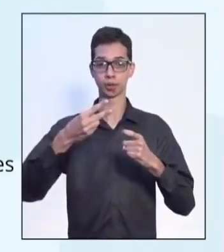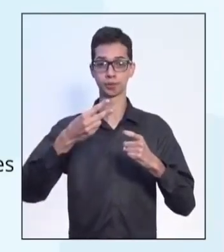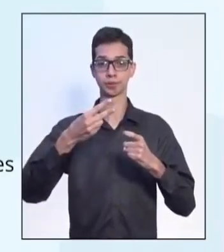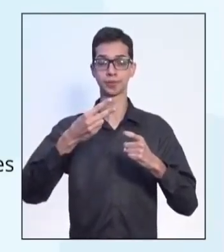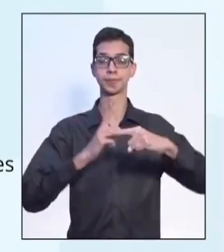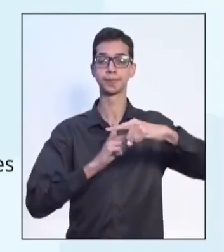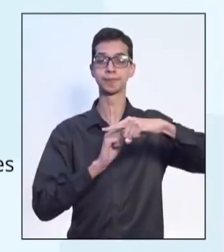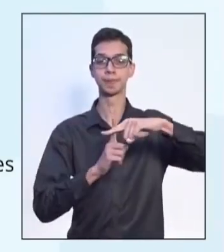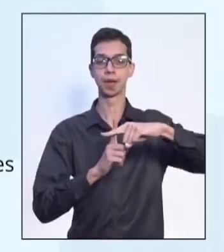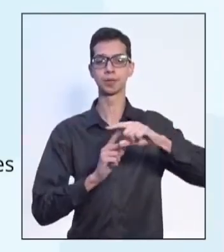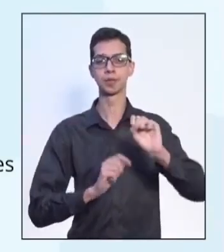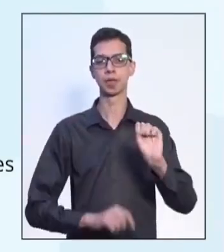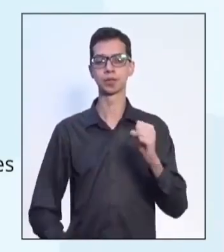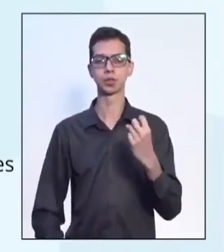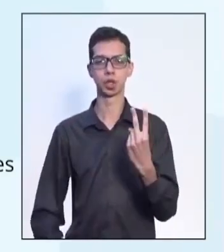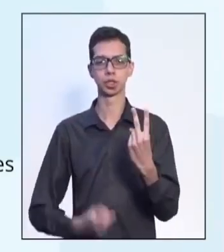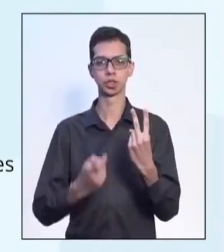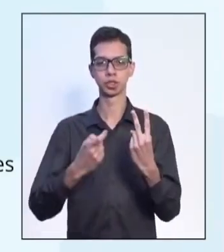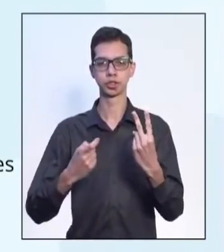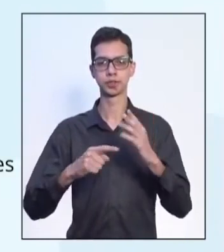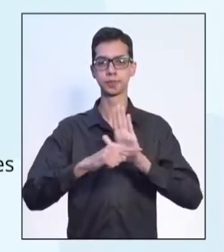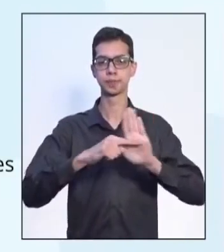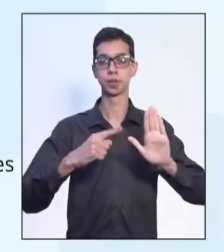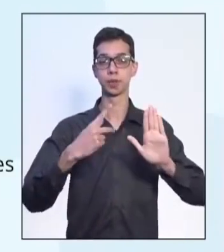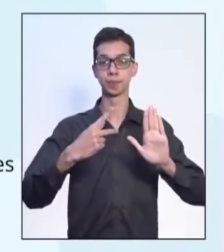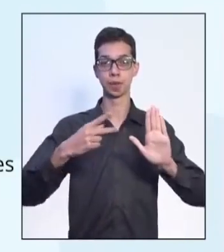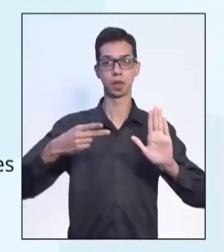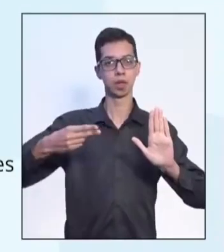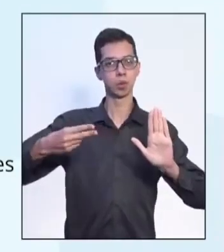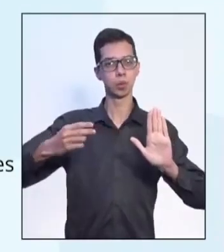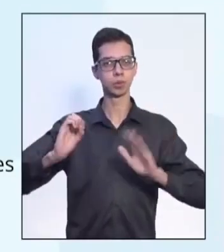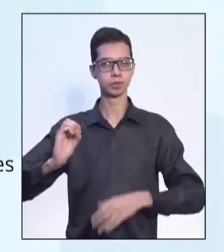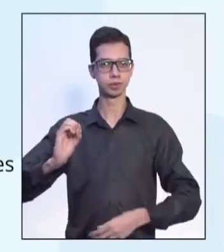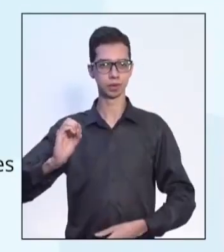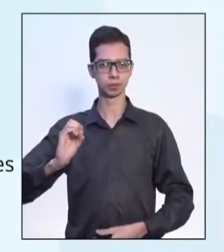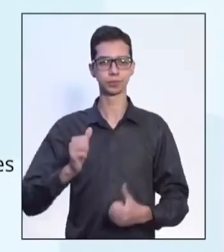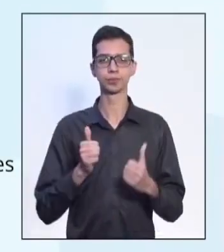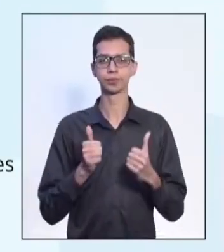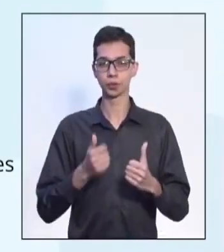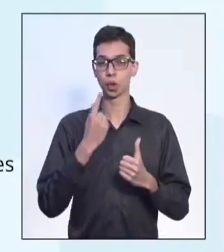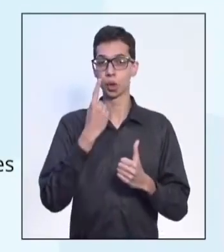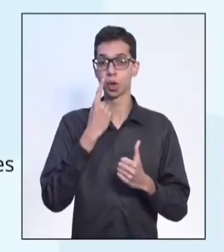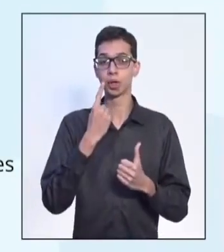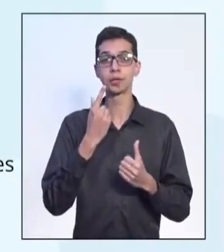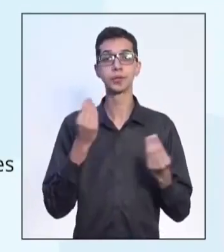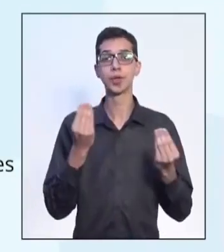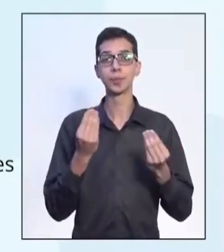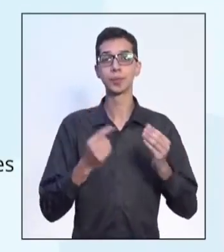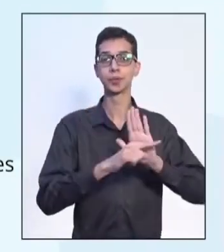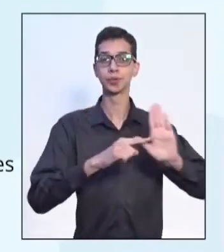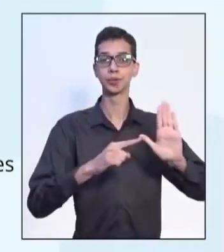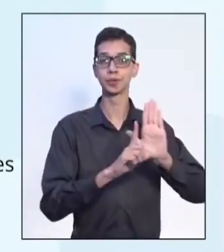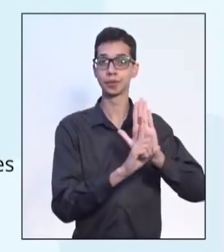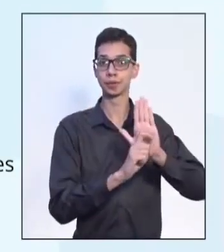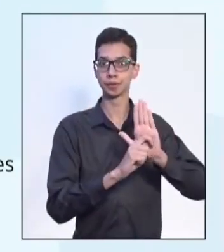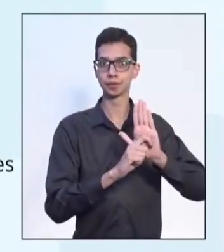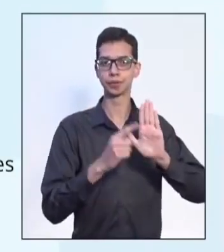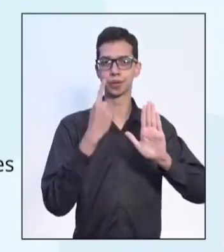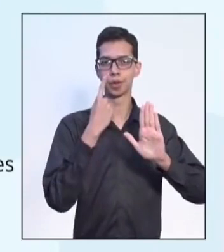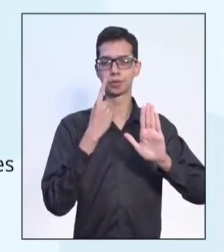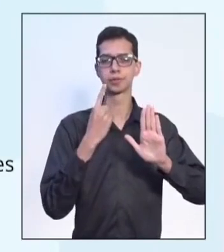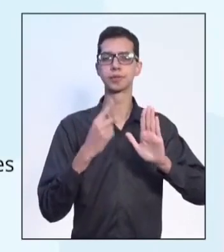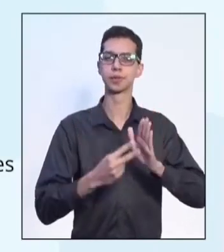S2x menos p igual a 0. Observem os sinais. O segundo e o